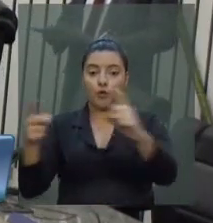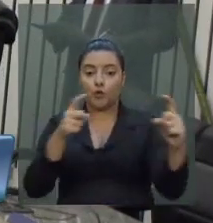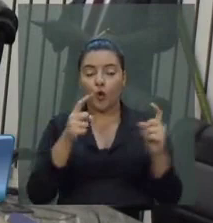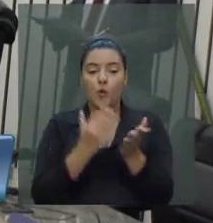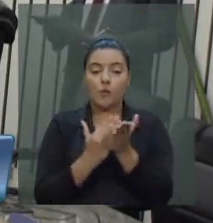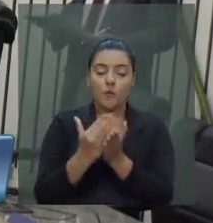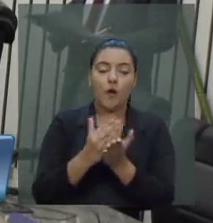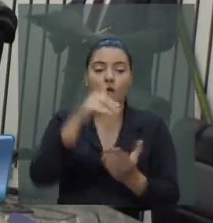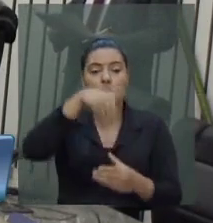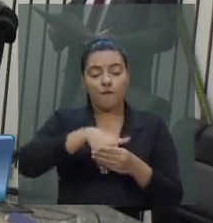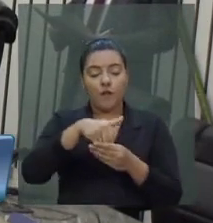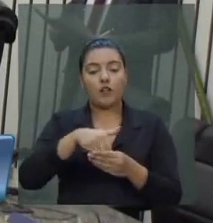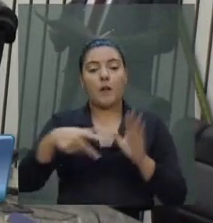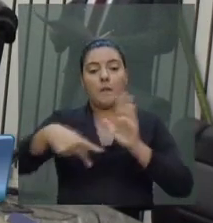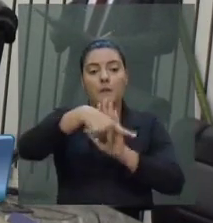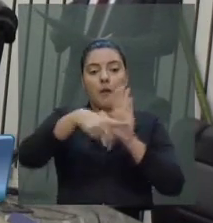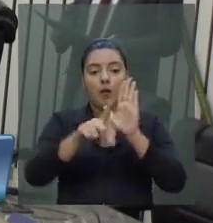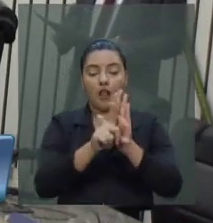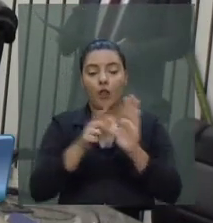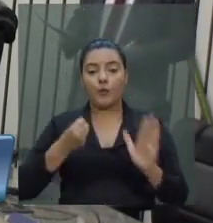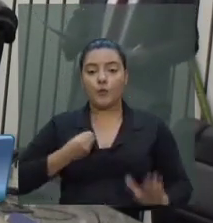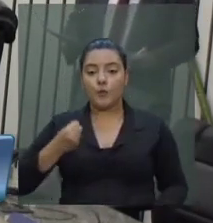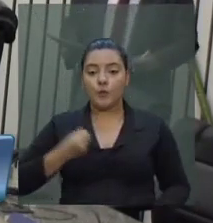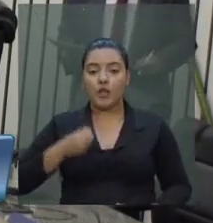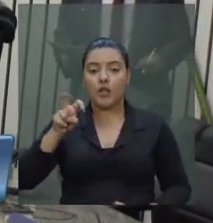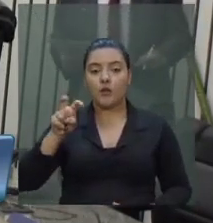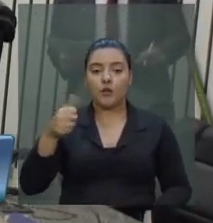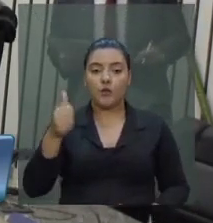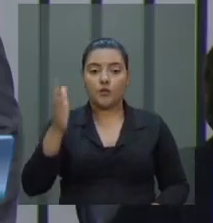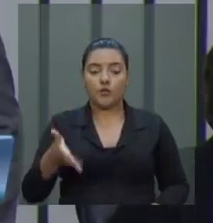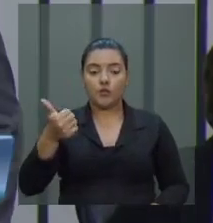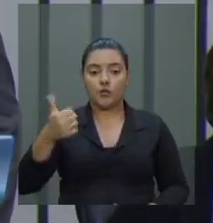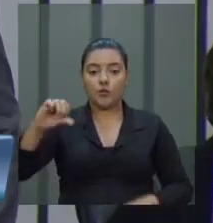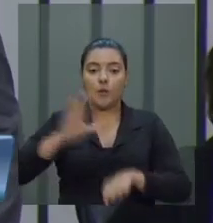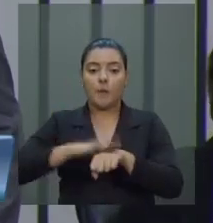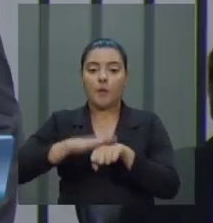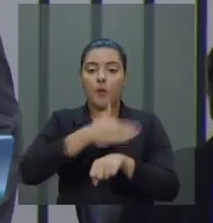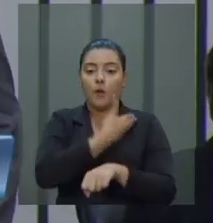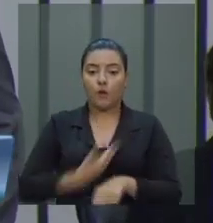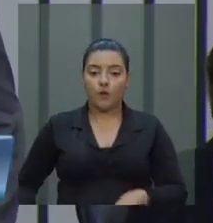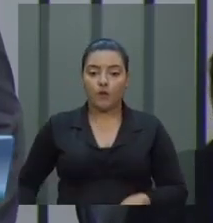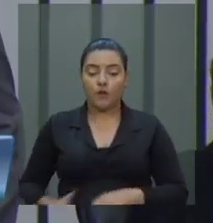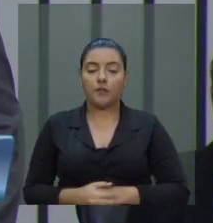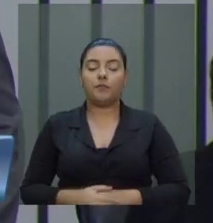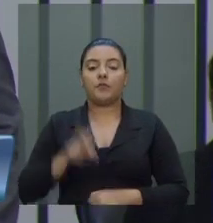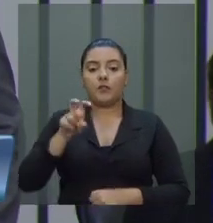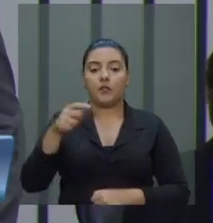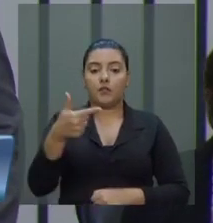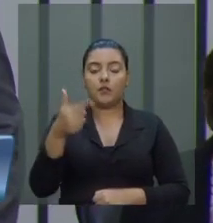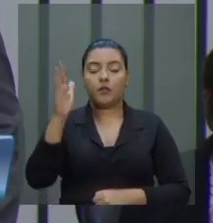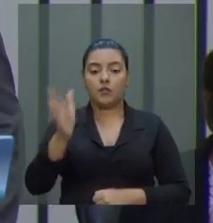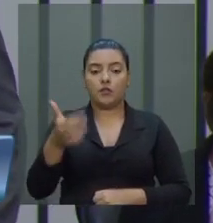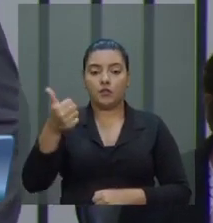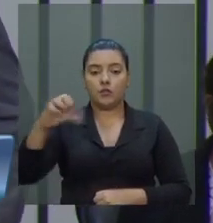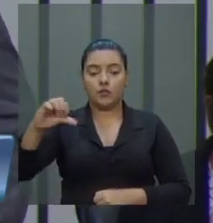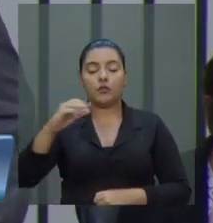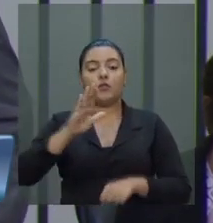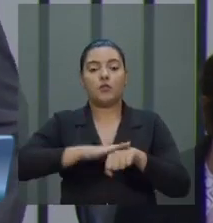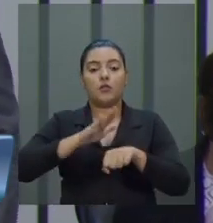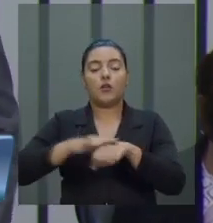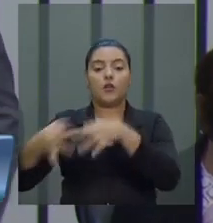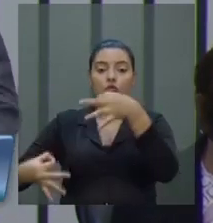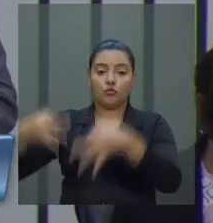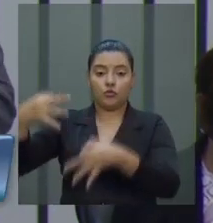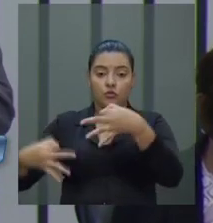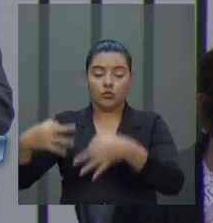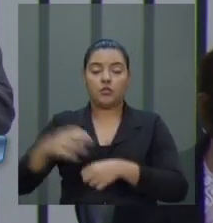inicial e votação em bloco do projeto de lei que acompanha a mensagem. 5119, autoria do Poder Executivo. 52, autoria do Poder